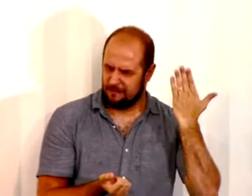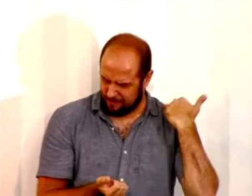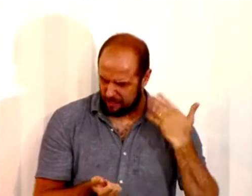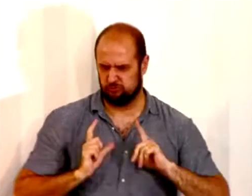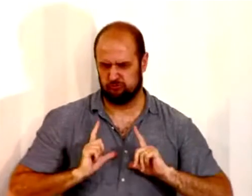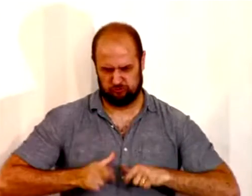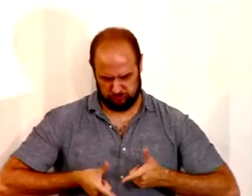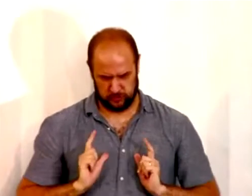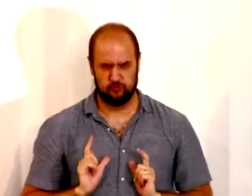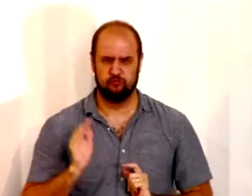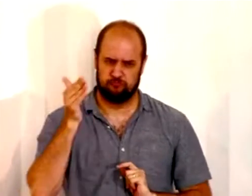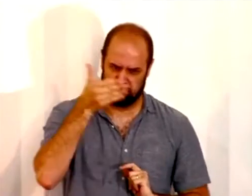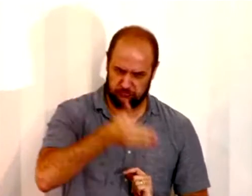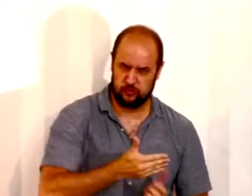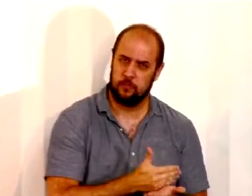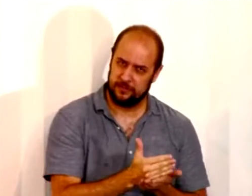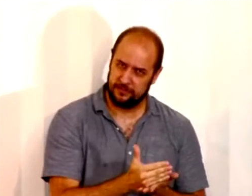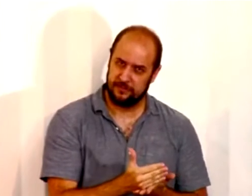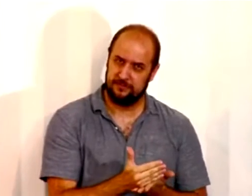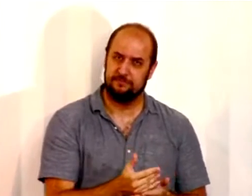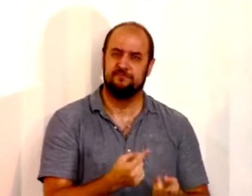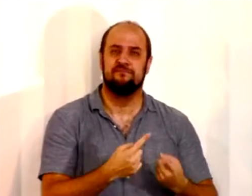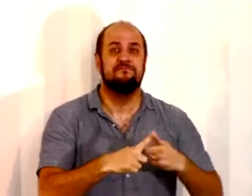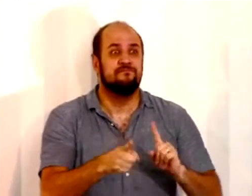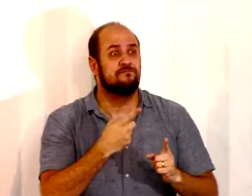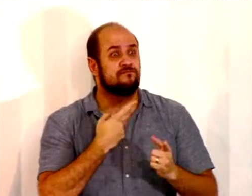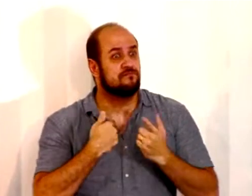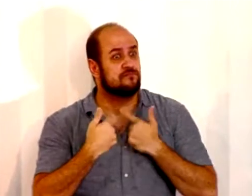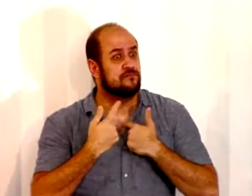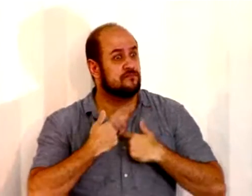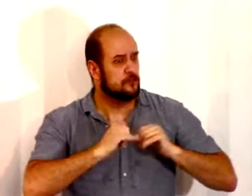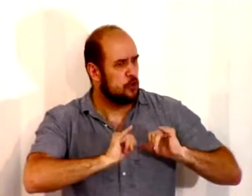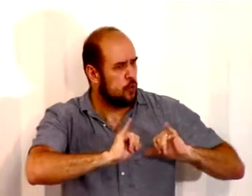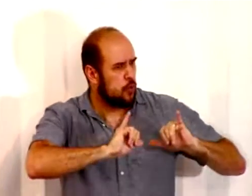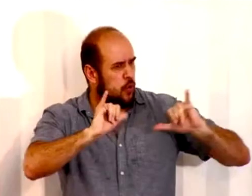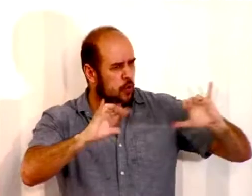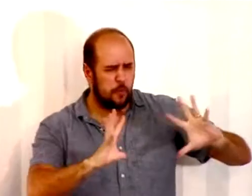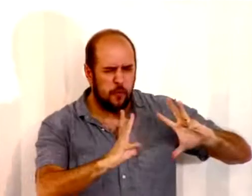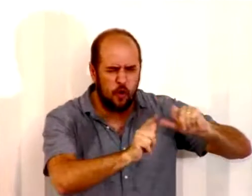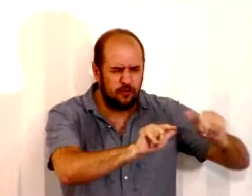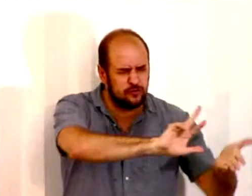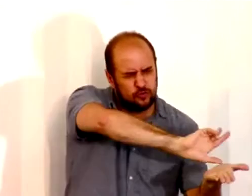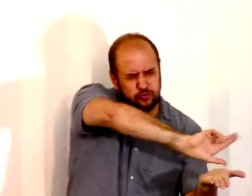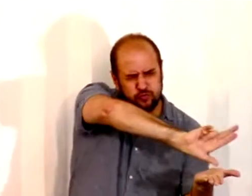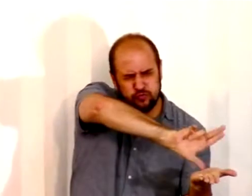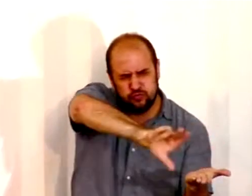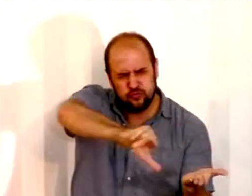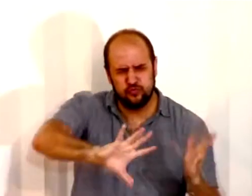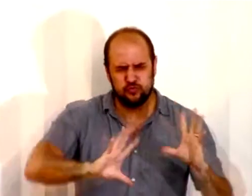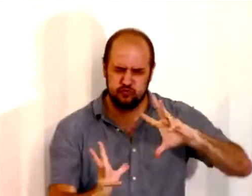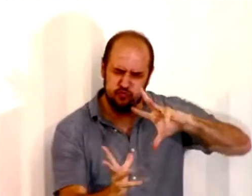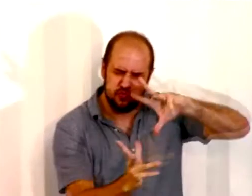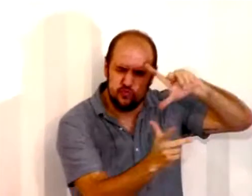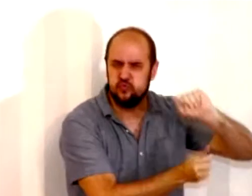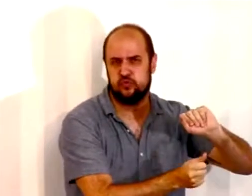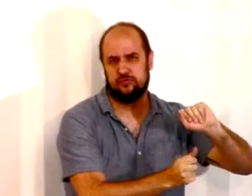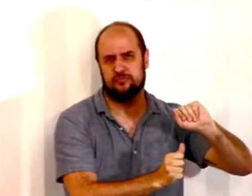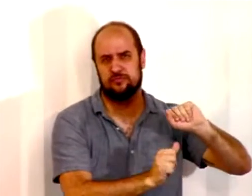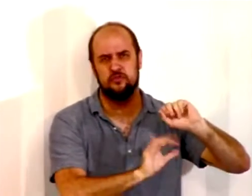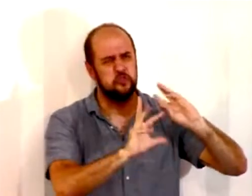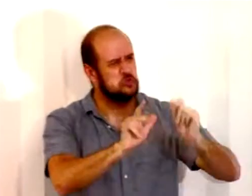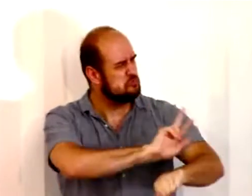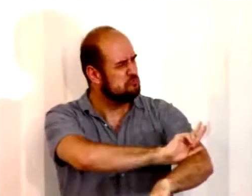inicialmente para a casa de Israel, mas ela viria de alcançar todos os povos, tribos, línguas, raças e nações, todas as